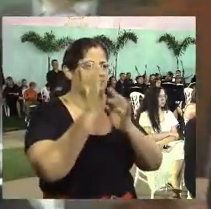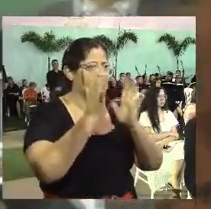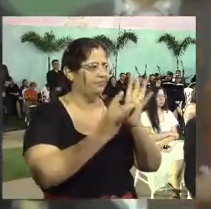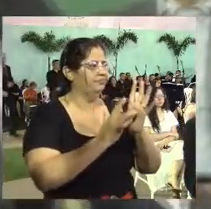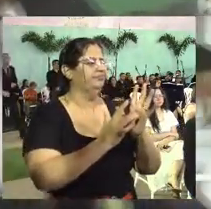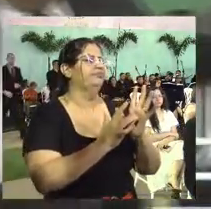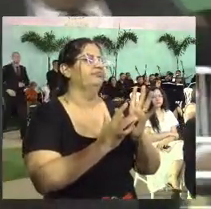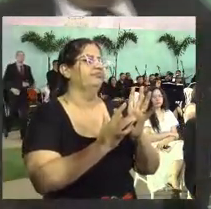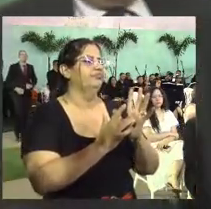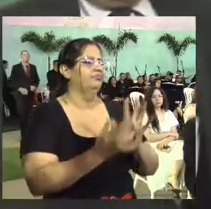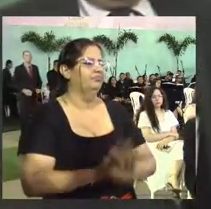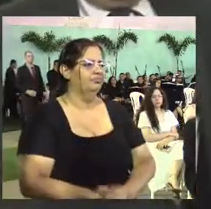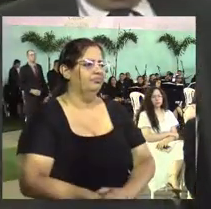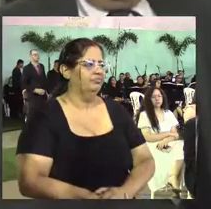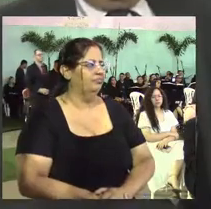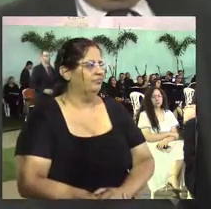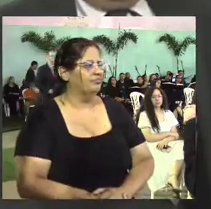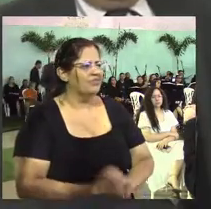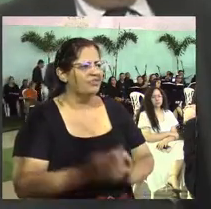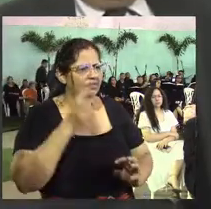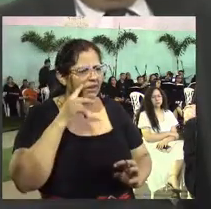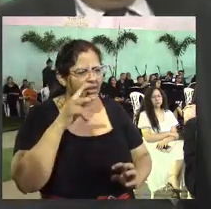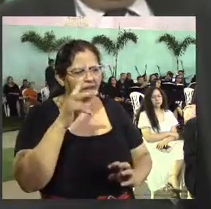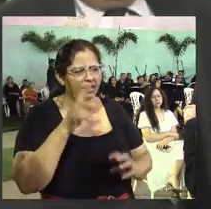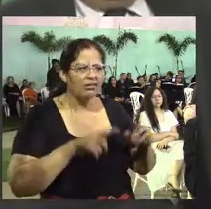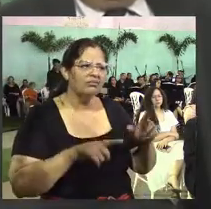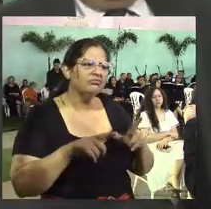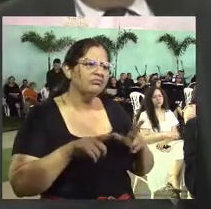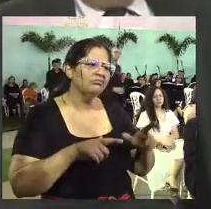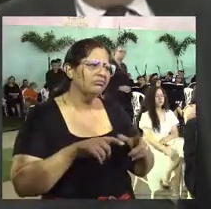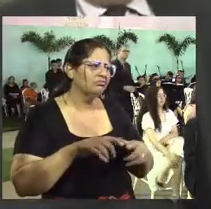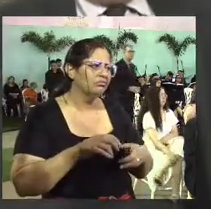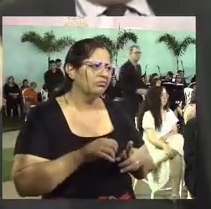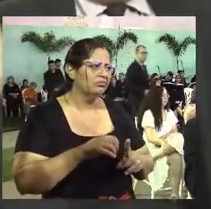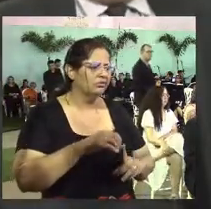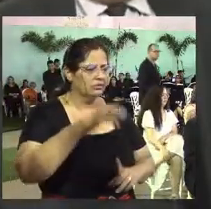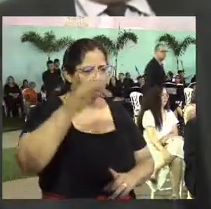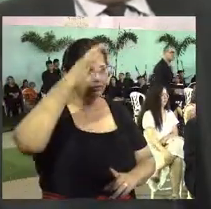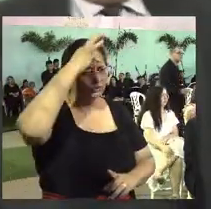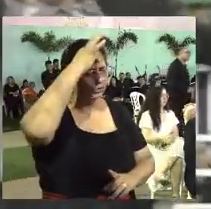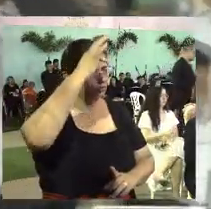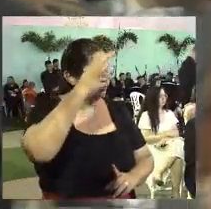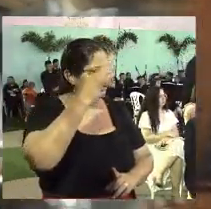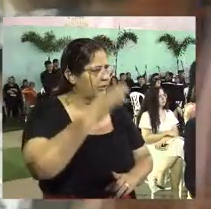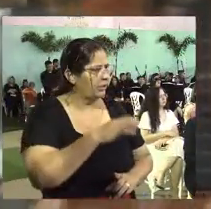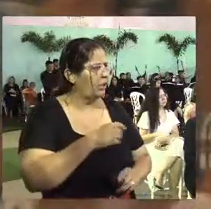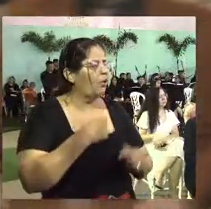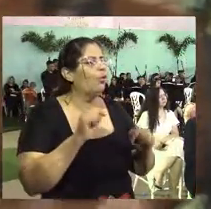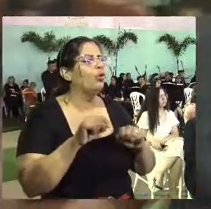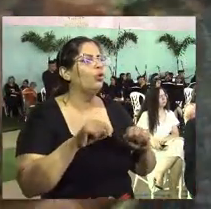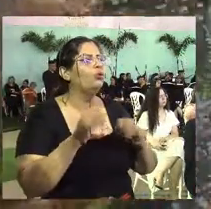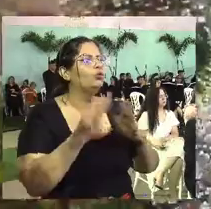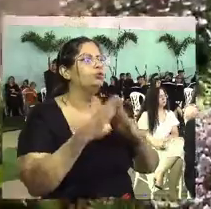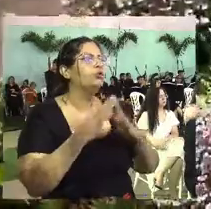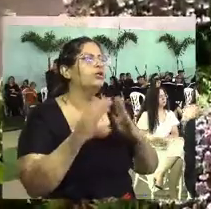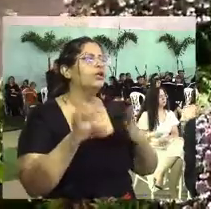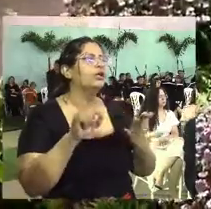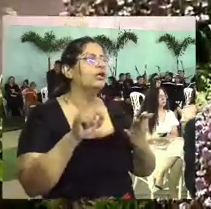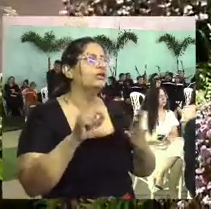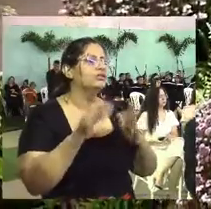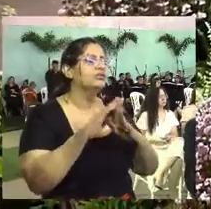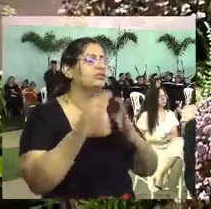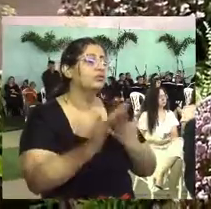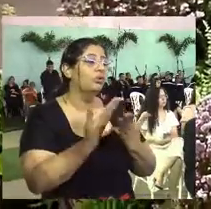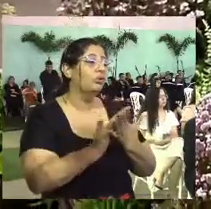Levante um trabalho no hospital aqui da sua cidade lá onde você mora nos presídios na faculdade na